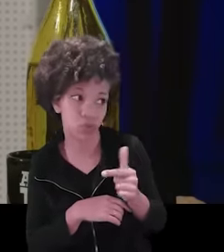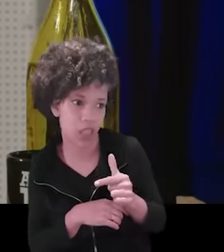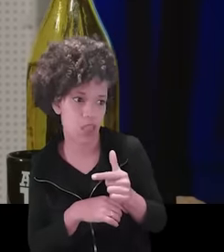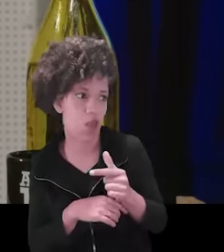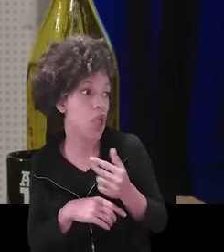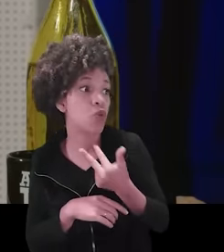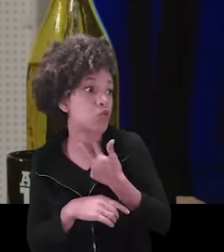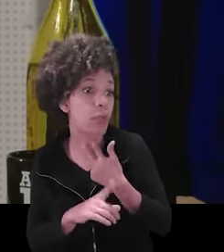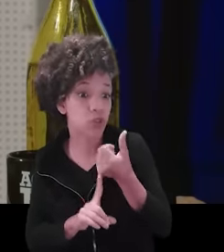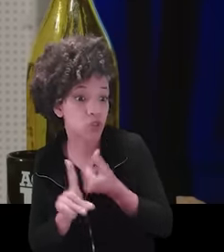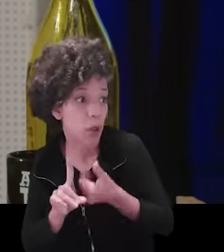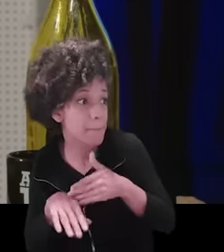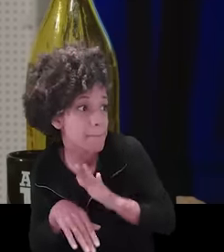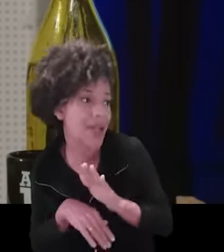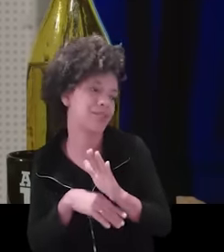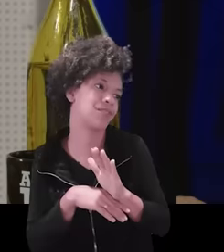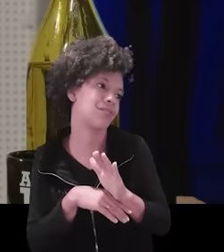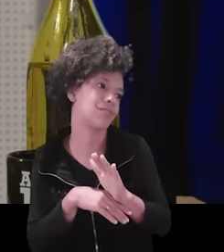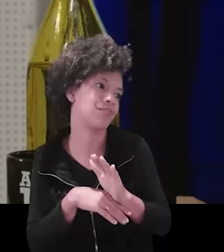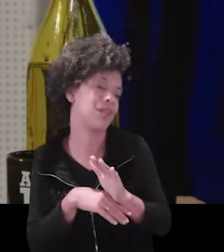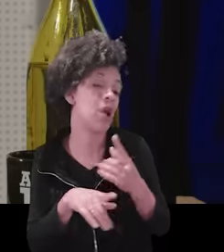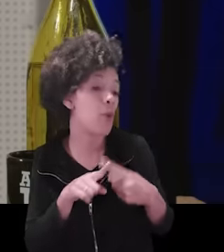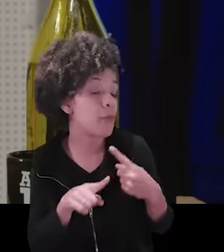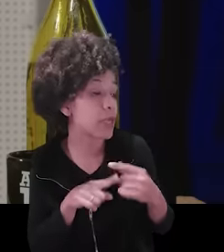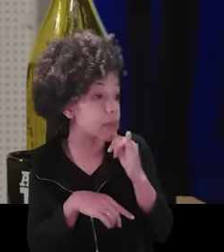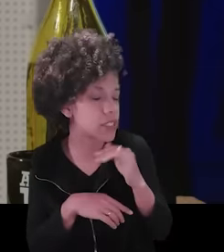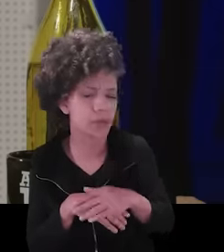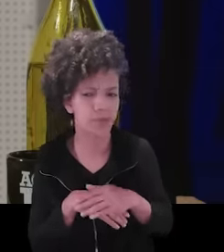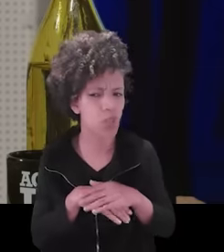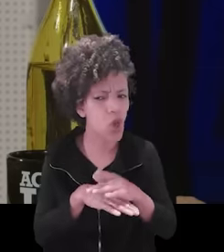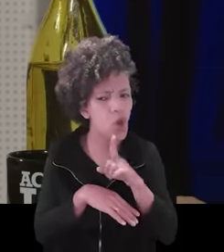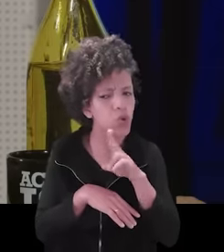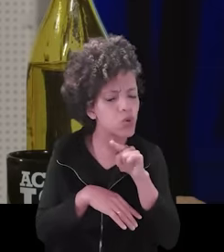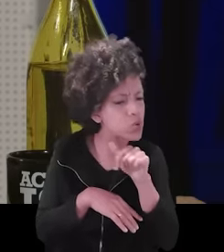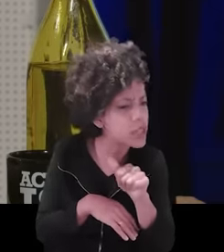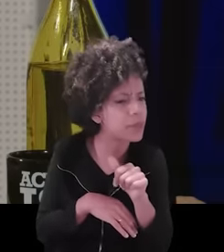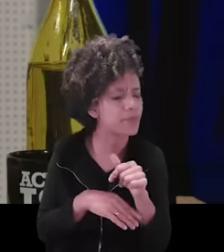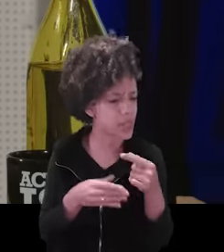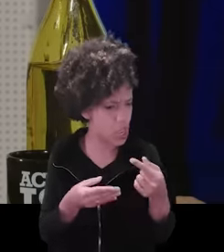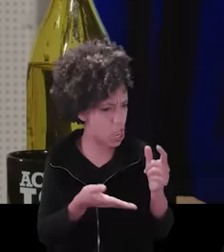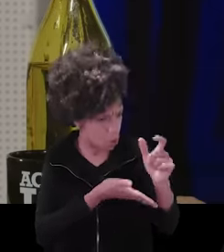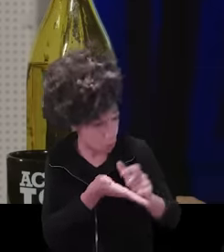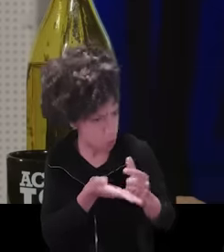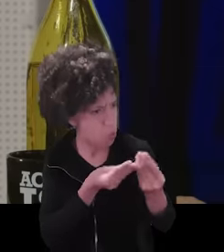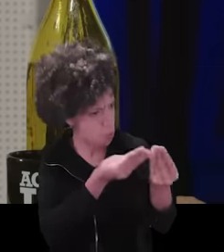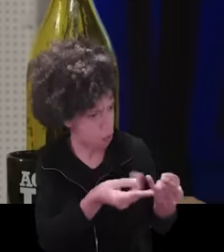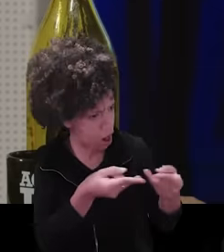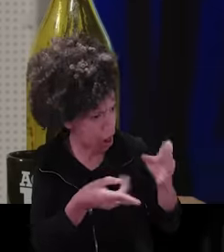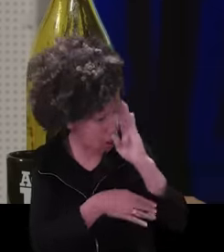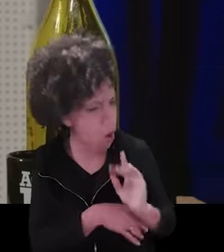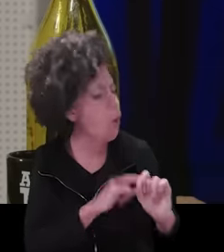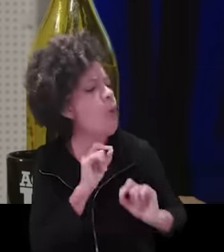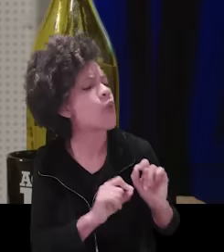mais de seis meses fora dos Estados Unidos no ano Portela entendi assim o dunha eu o Duda acabei de te dar